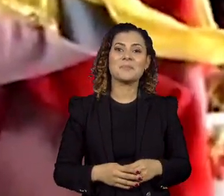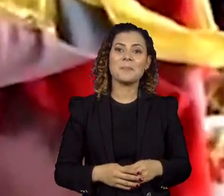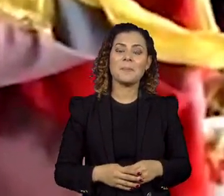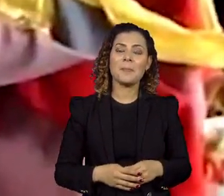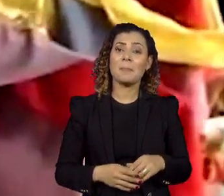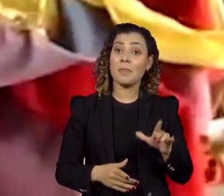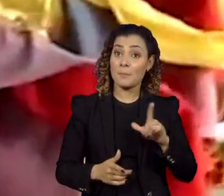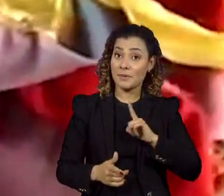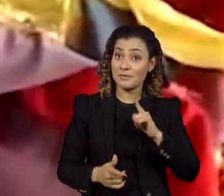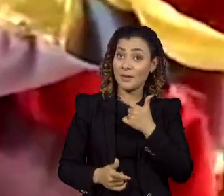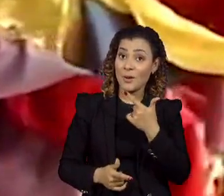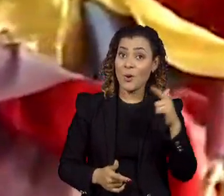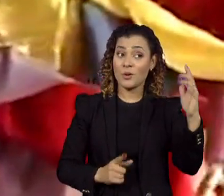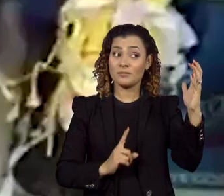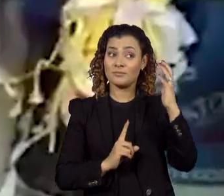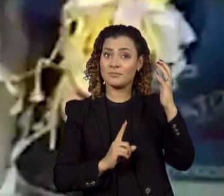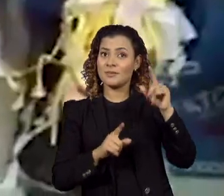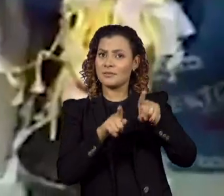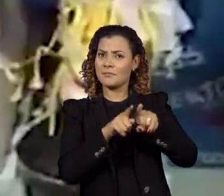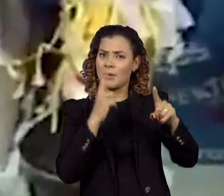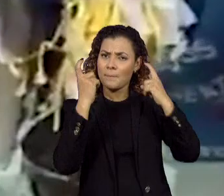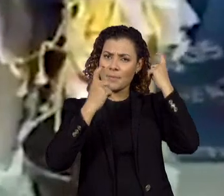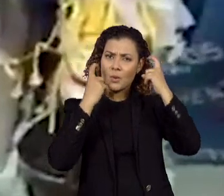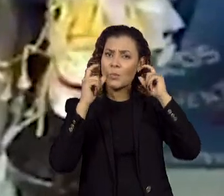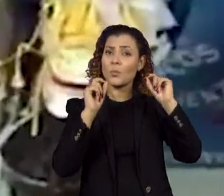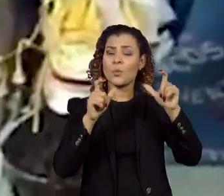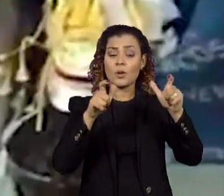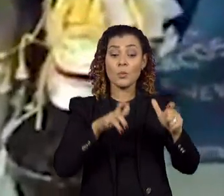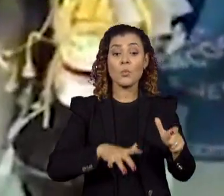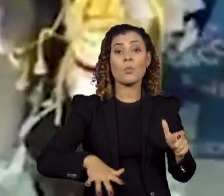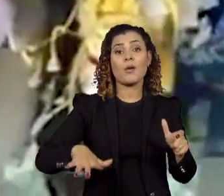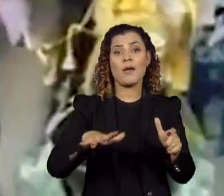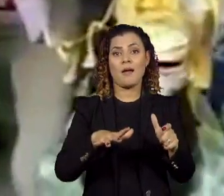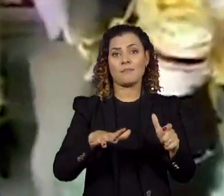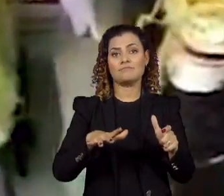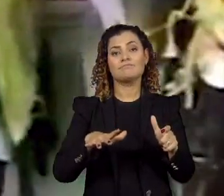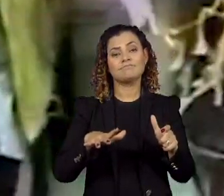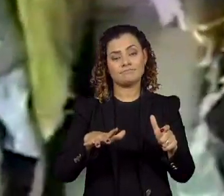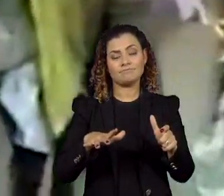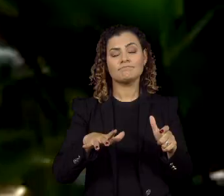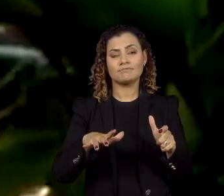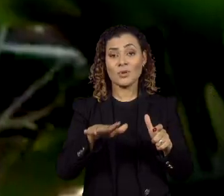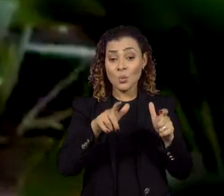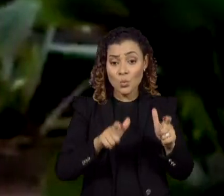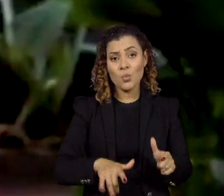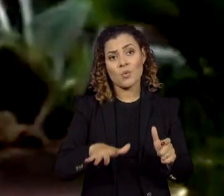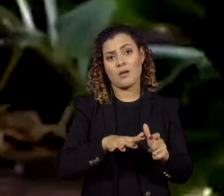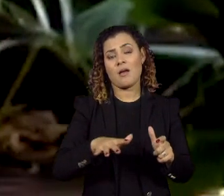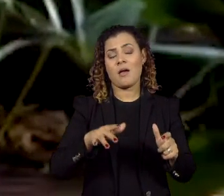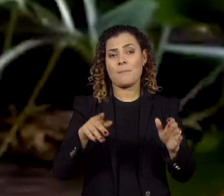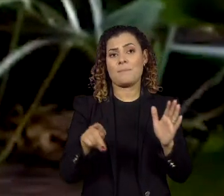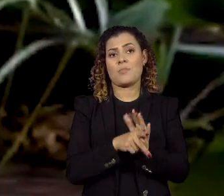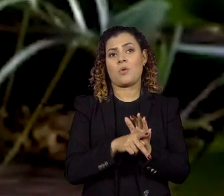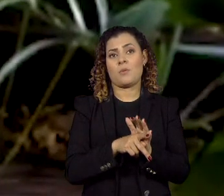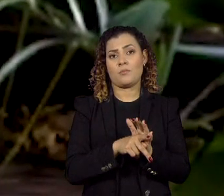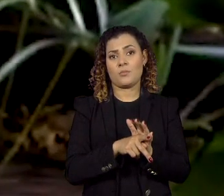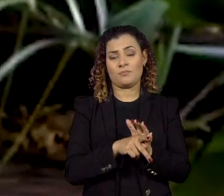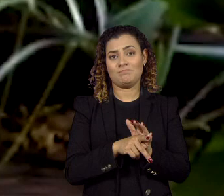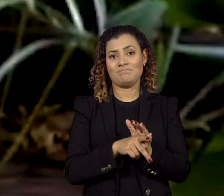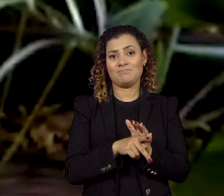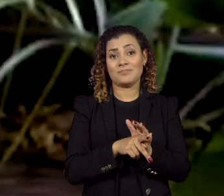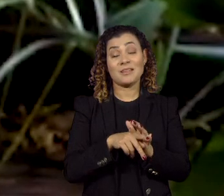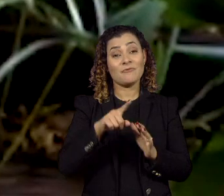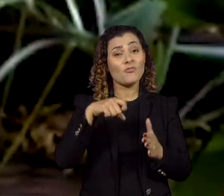outro legado que me preocupa muito, que é o espaço físico do Vento Forte. Rapaz, aquilo foi